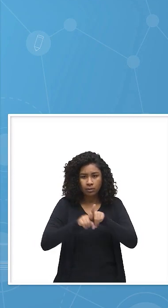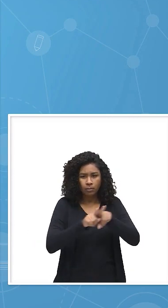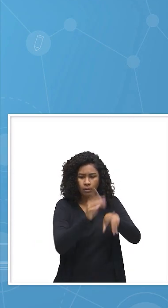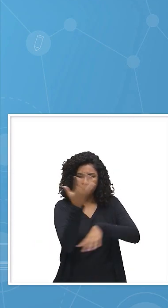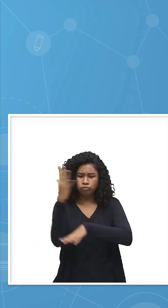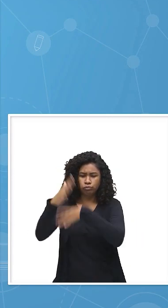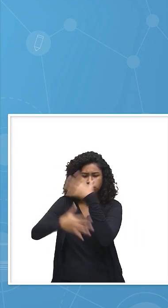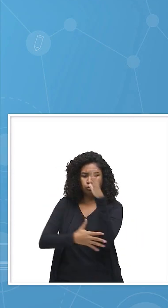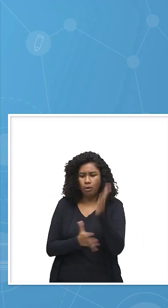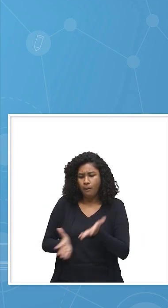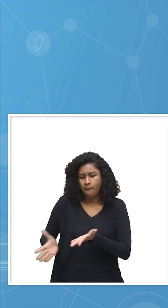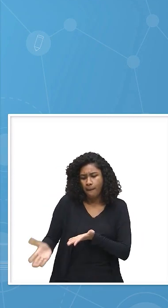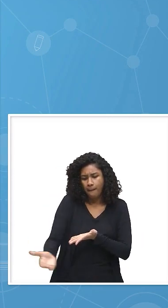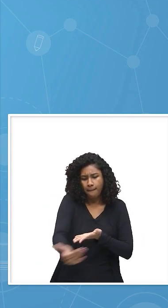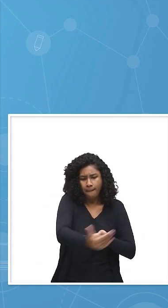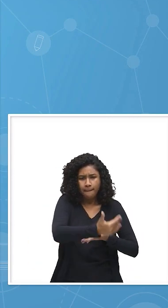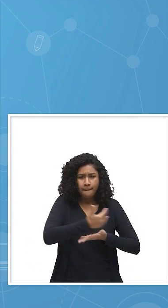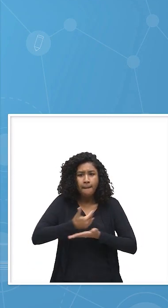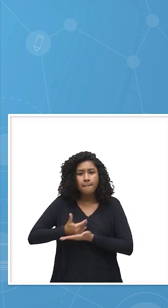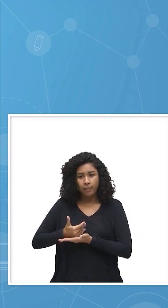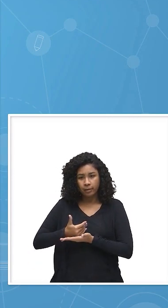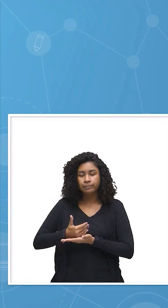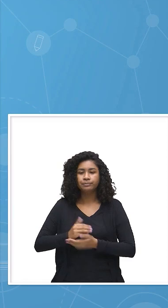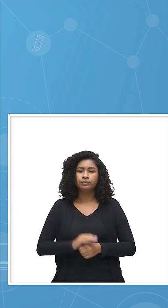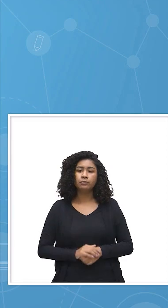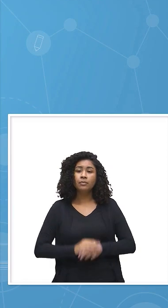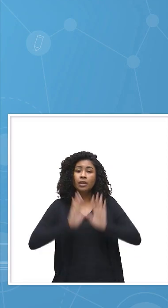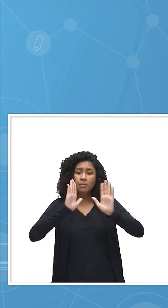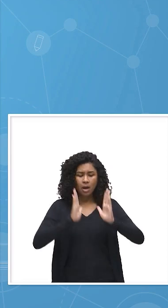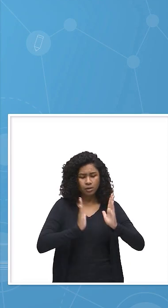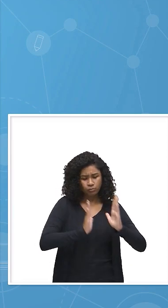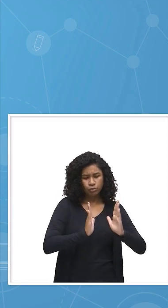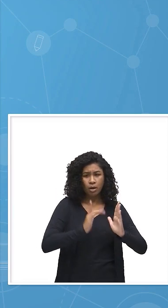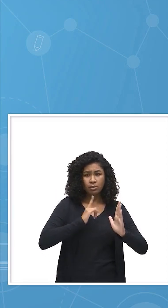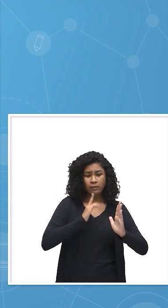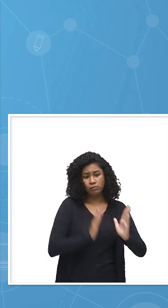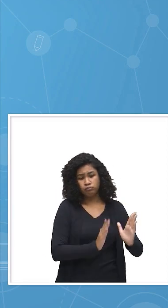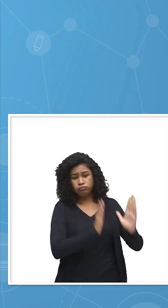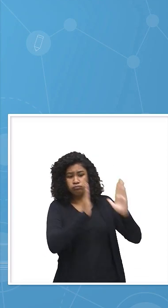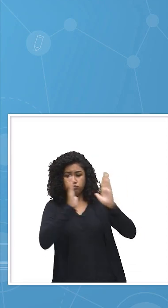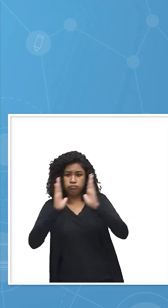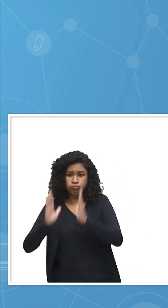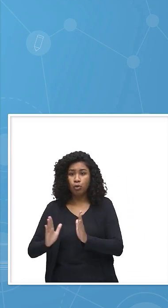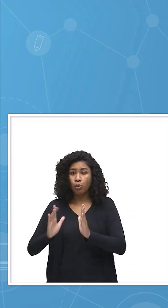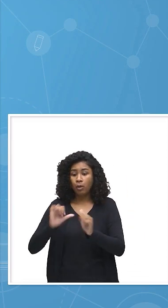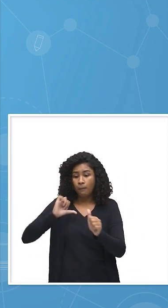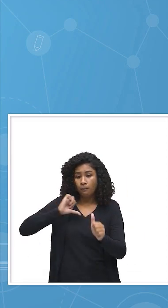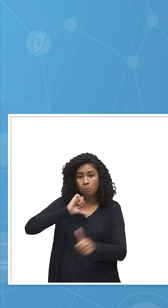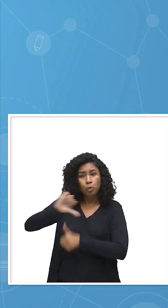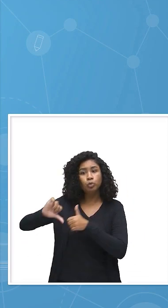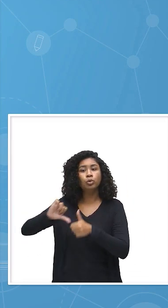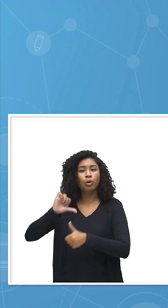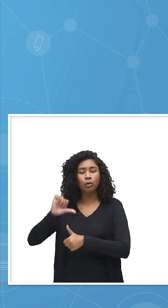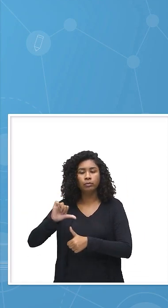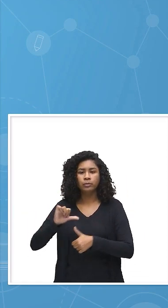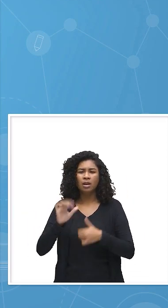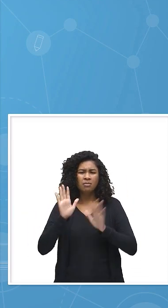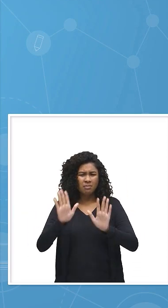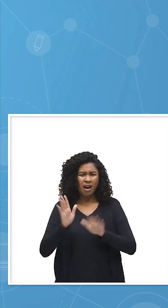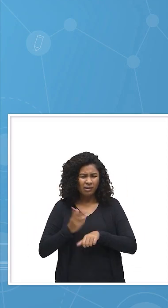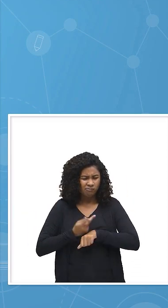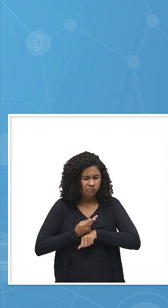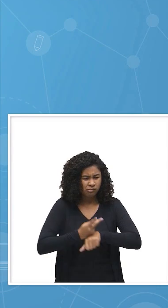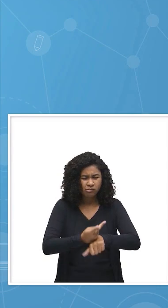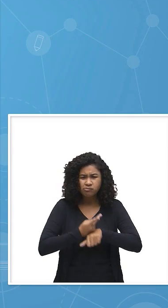dado momento, eles mudam isso. Mas, professora, a gente não deixa de caçar. O meu tio, que mora ali pelas bandas do interior,